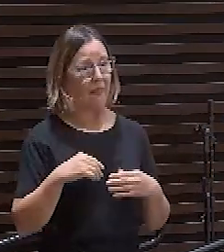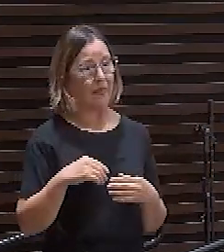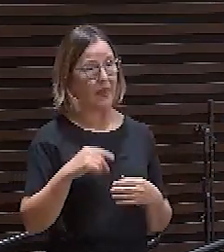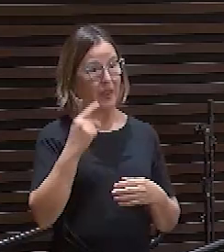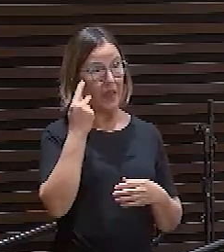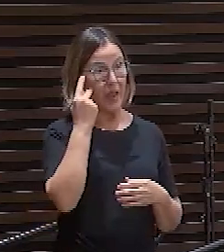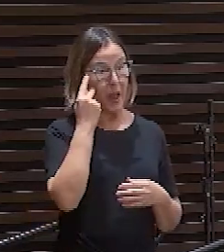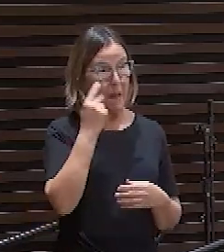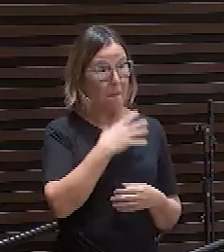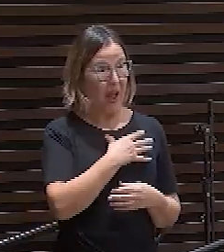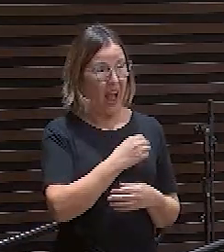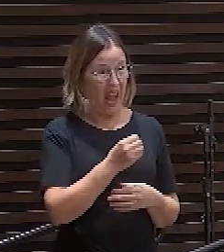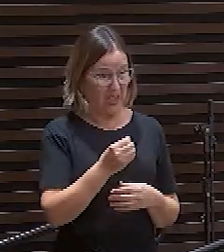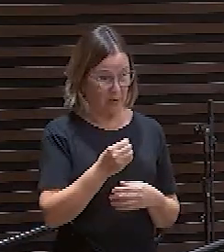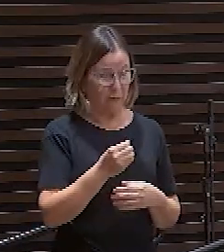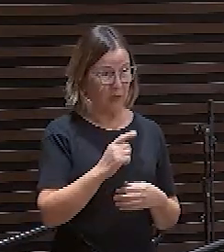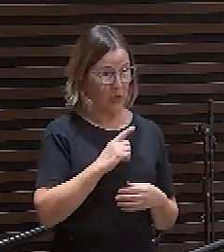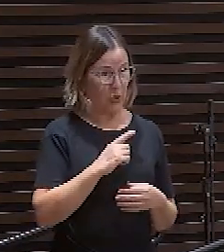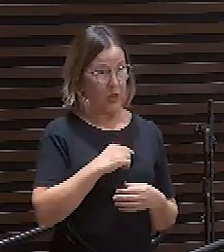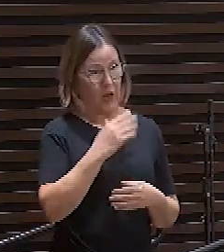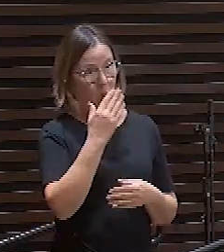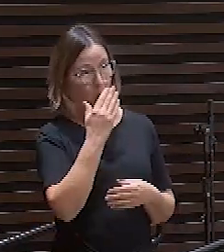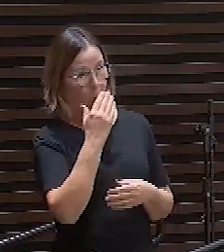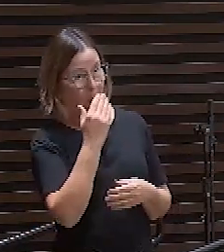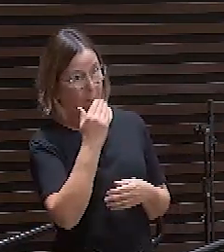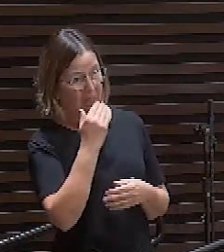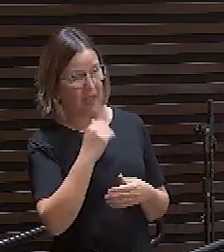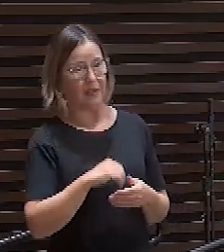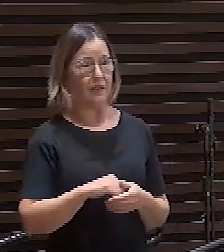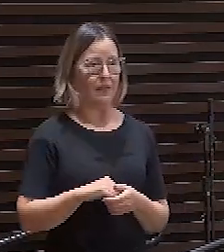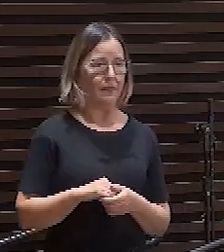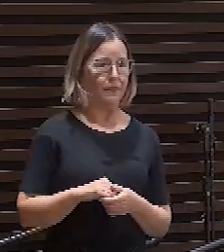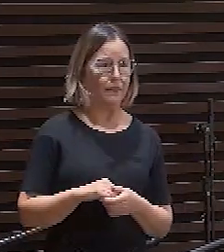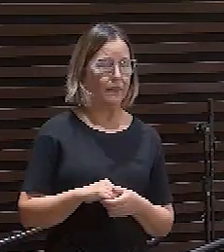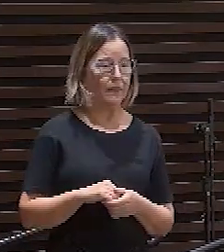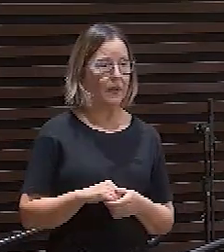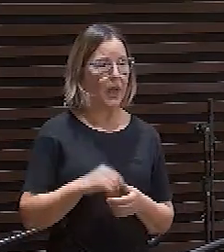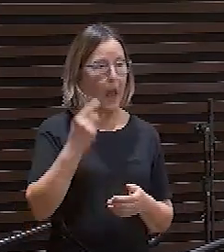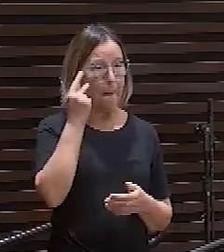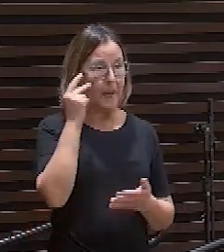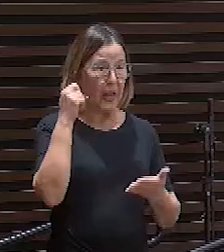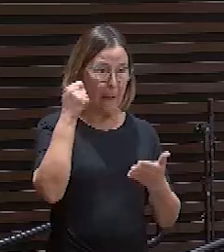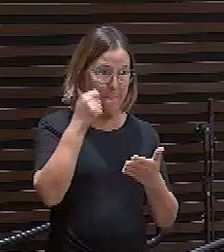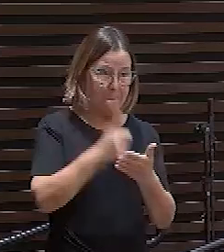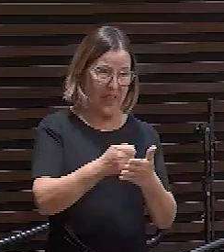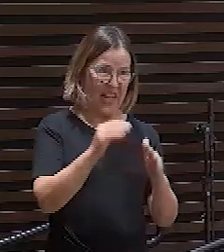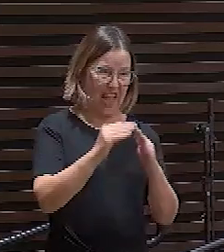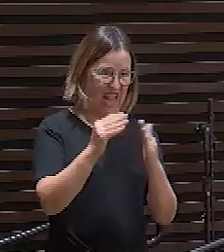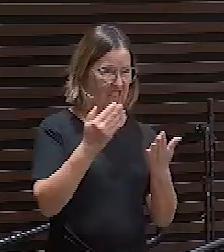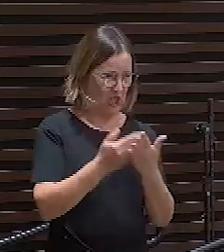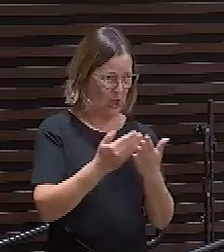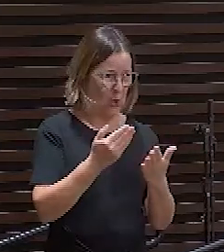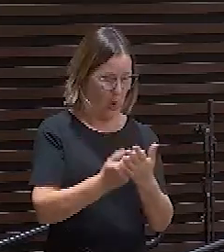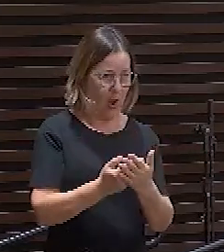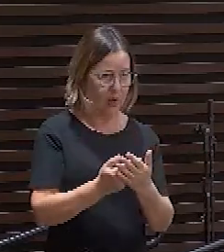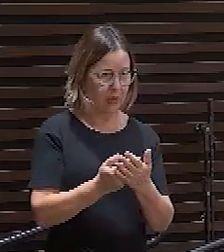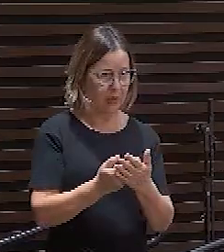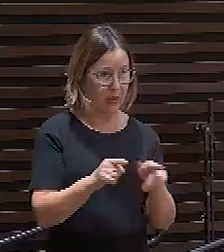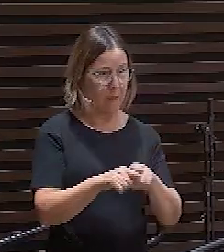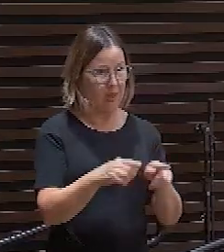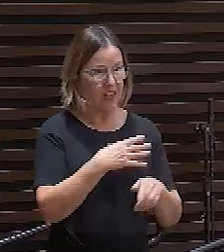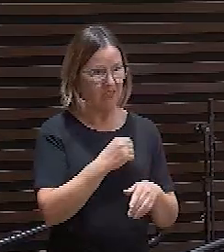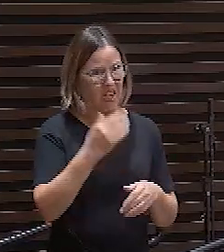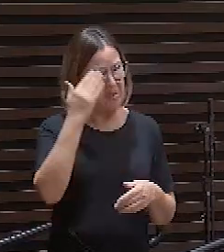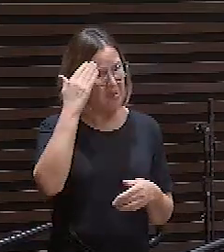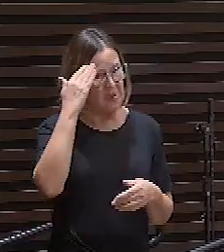para ela ir, e a criança não sabia disso. Quando elas começaram a ver o pai